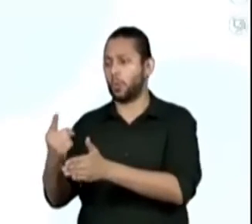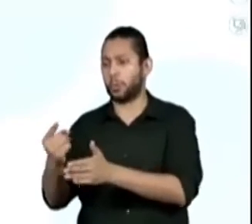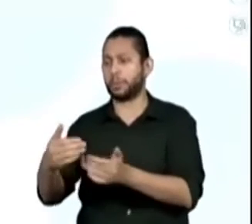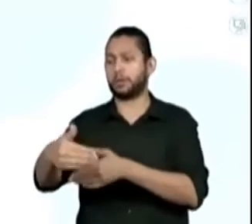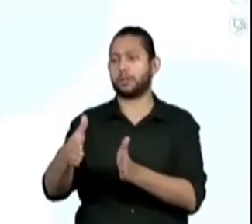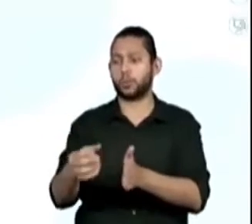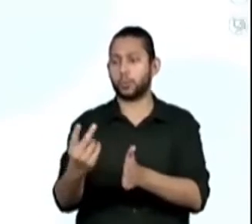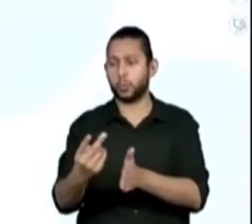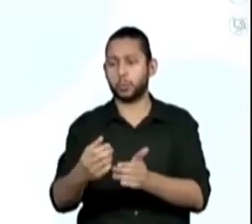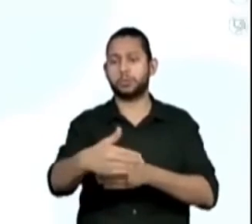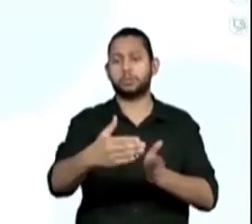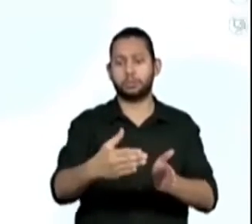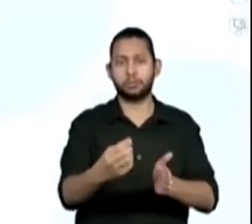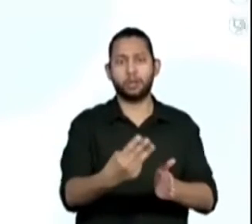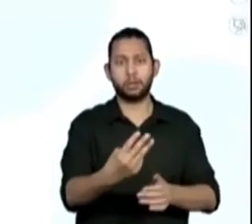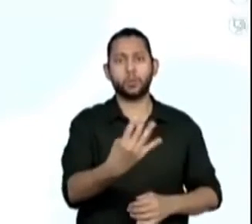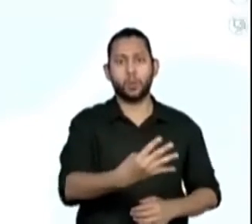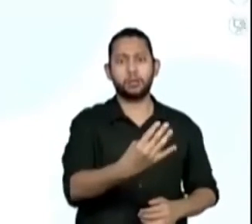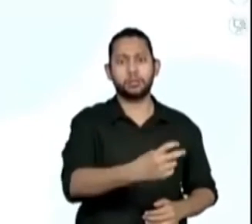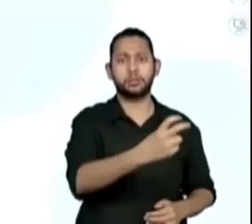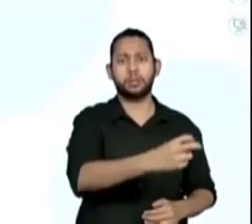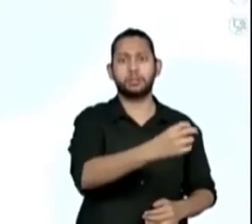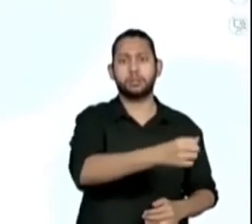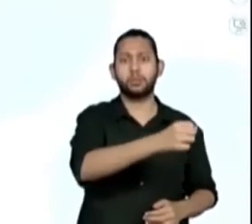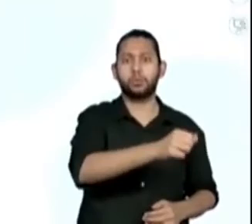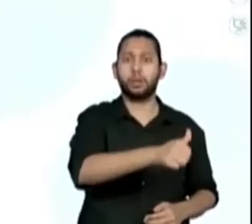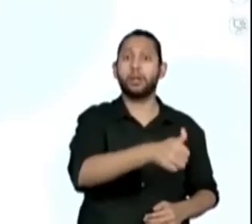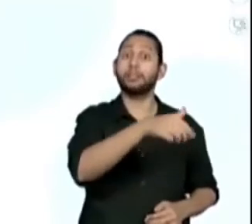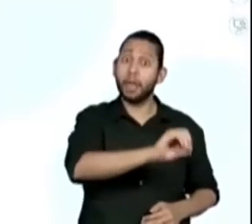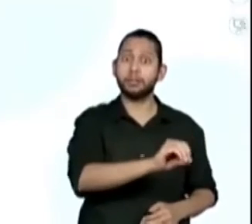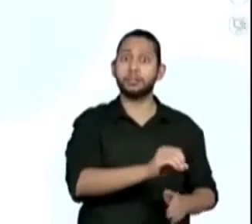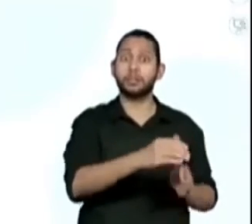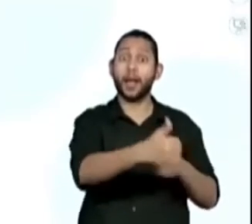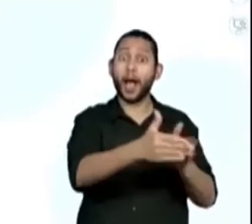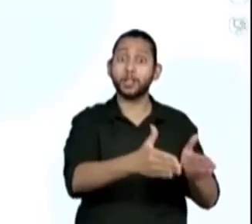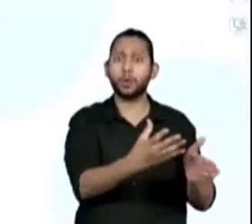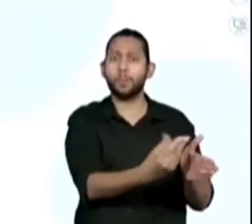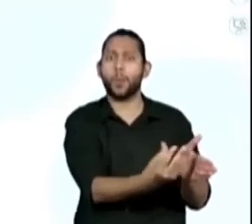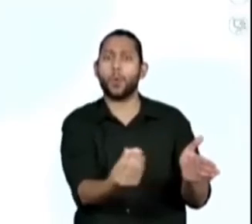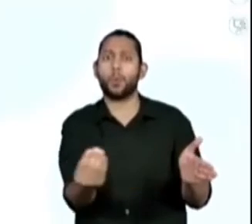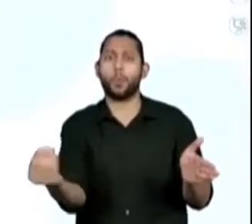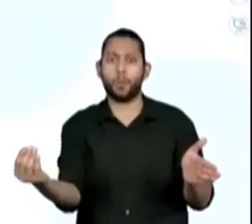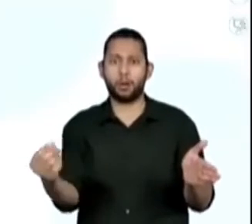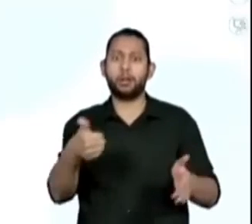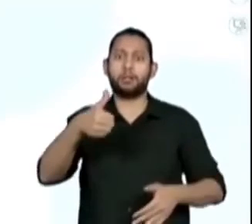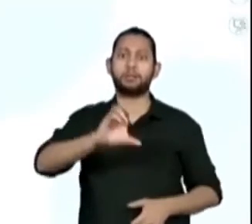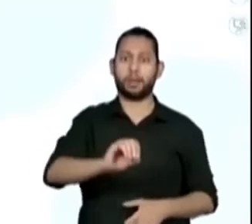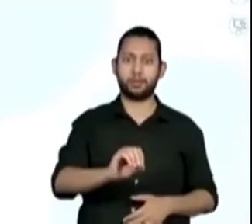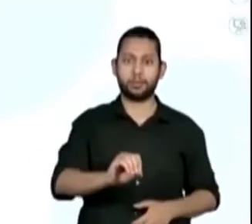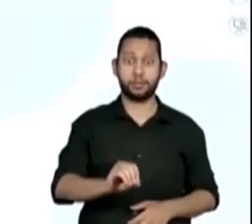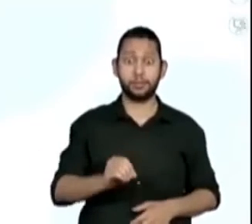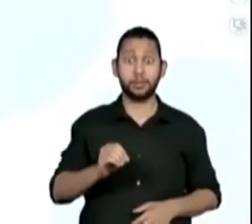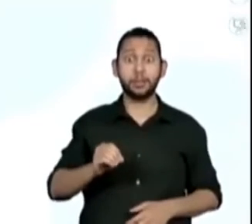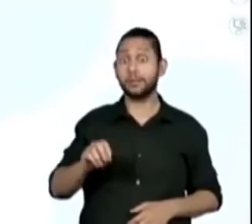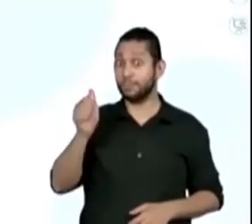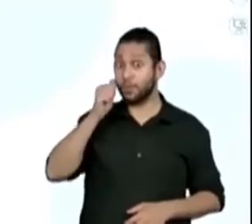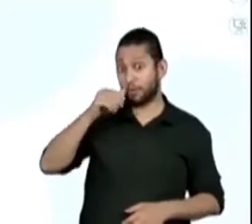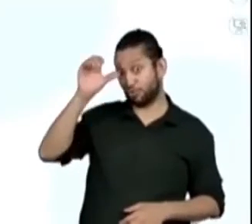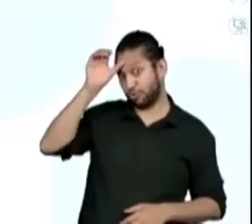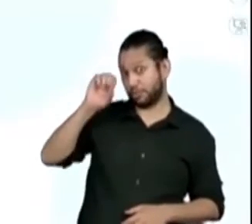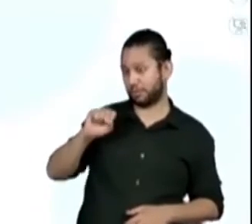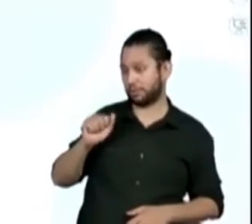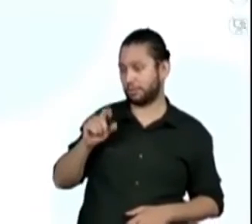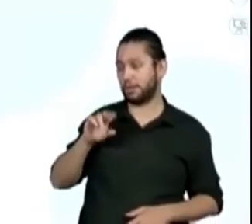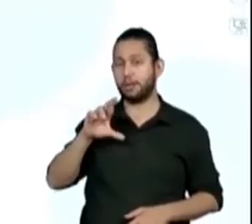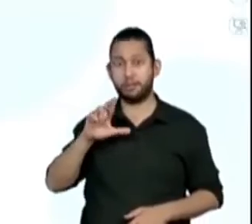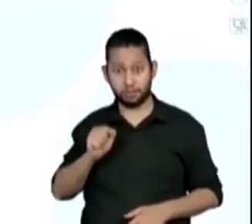os estudantes eles vão colocar novas informações para criar essa situação problema. Isso mesmo. Então aí eles podem colocar